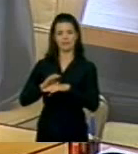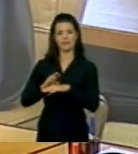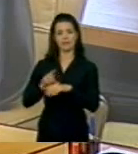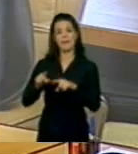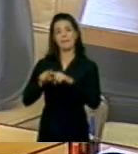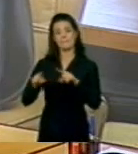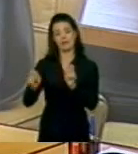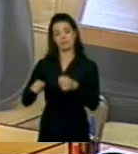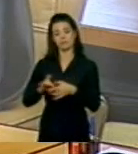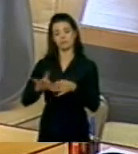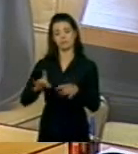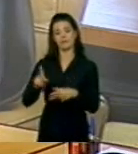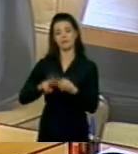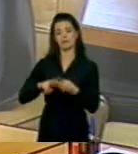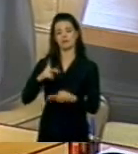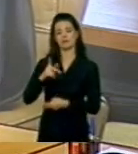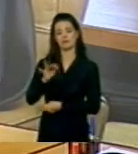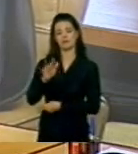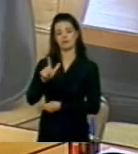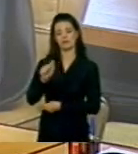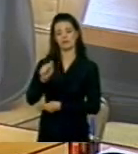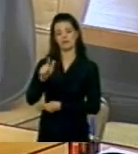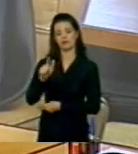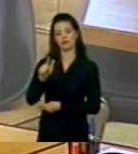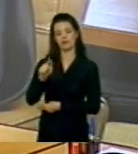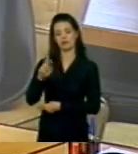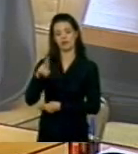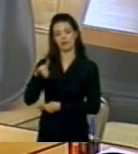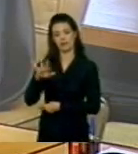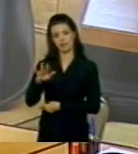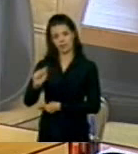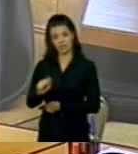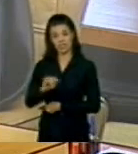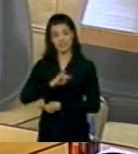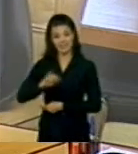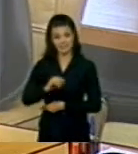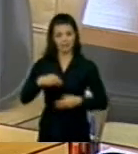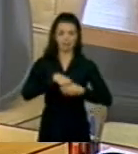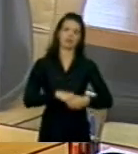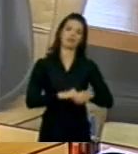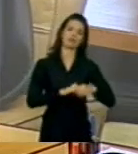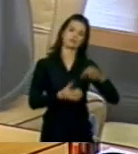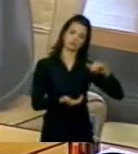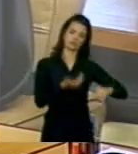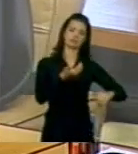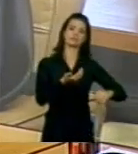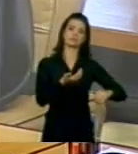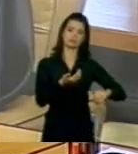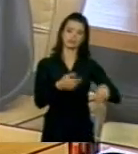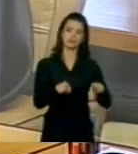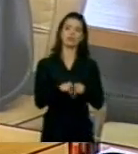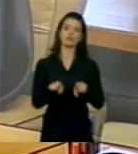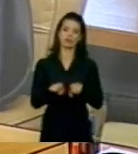em flagrante, mantida por sua respectiva casa, e da prisão em flagrante convertida pela autoridade judicial